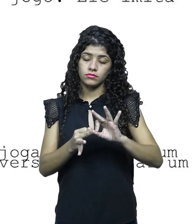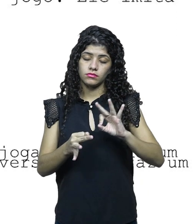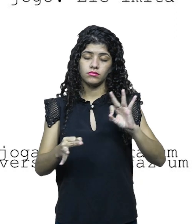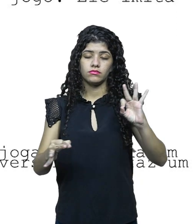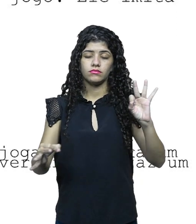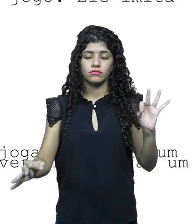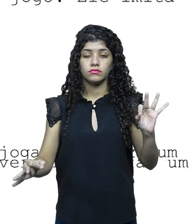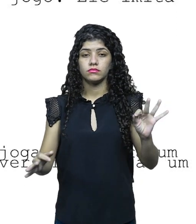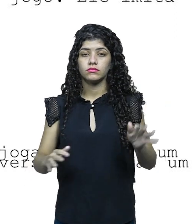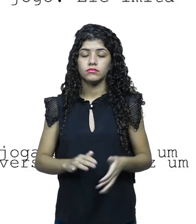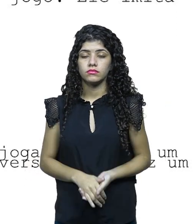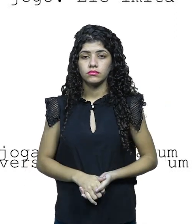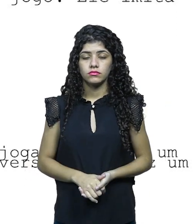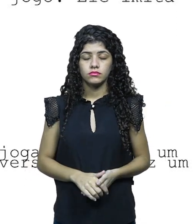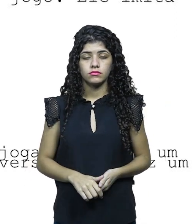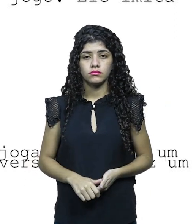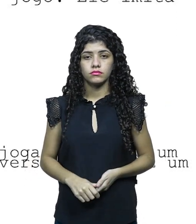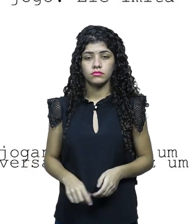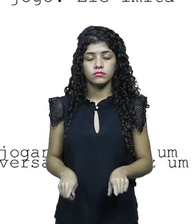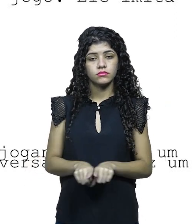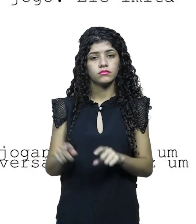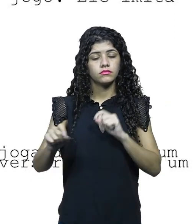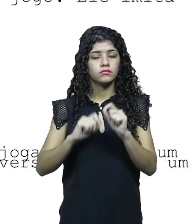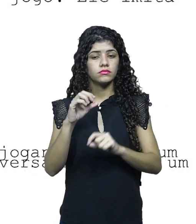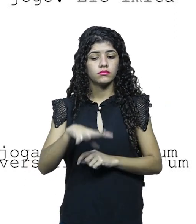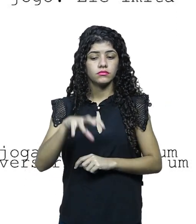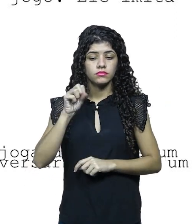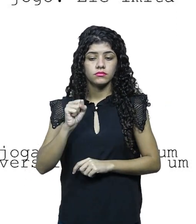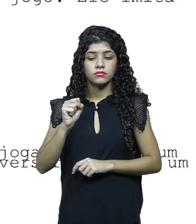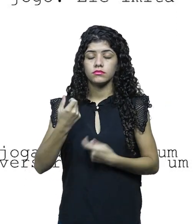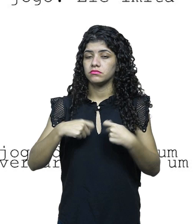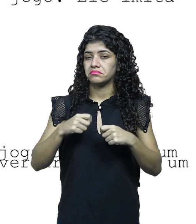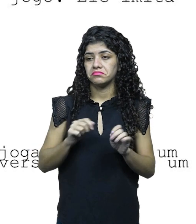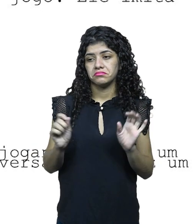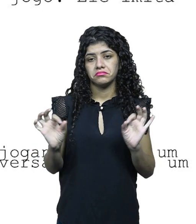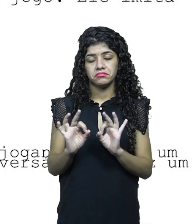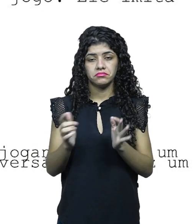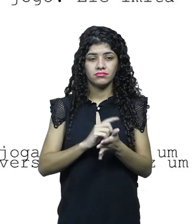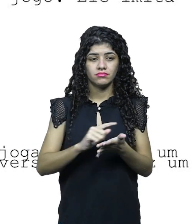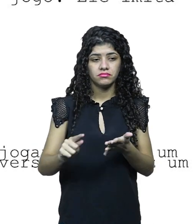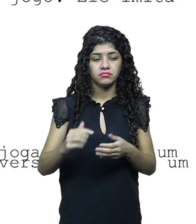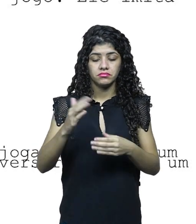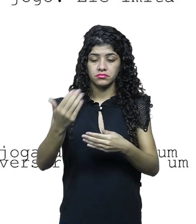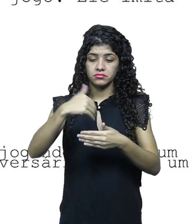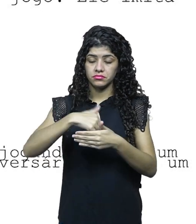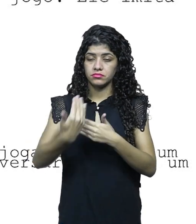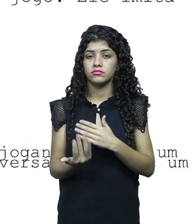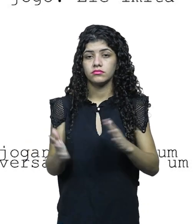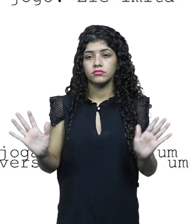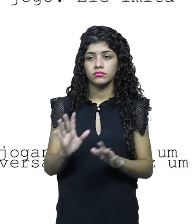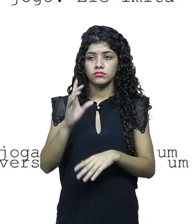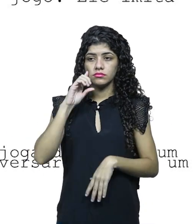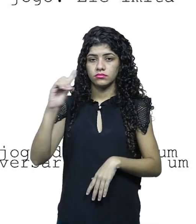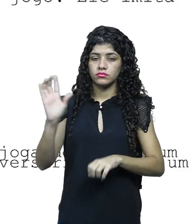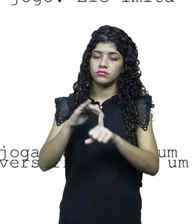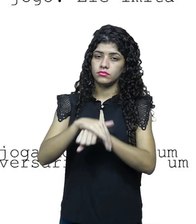ali, e ele tira, eu não preciso colocar de novo se é externo, se é dia e noite, porque